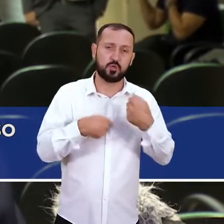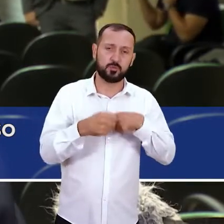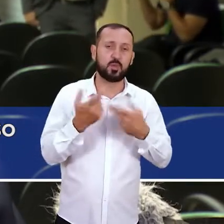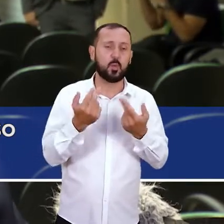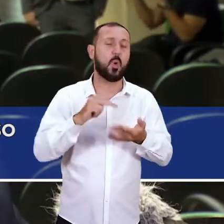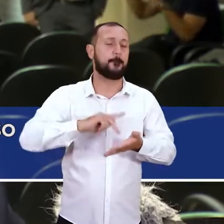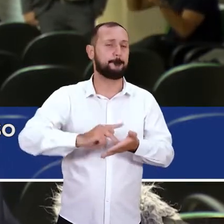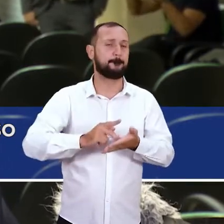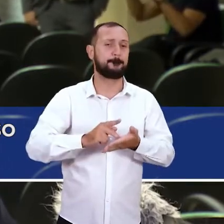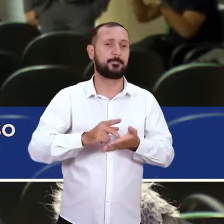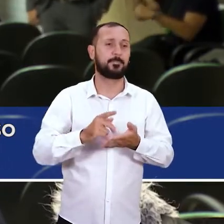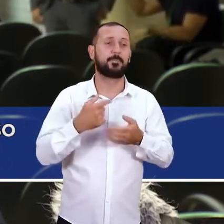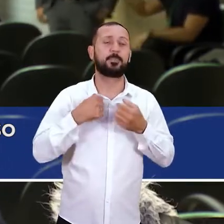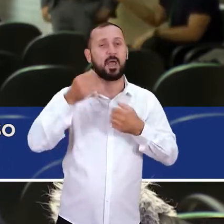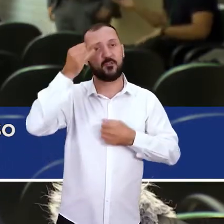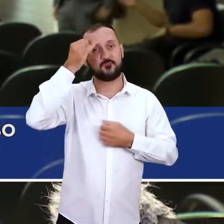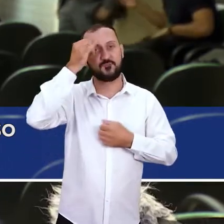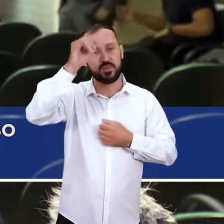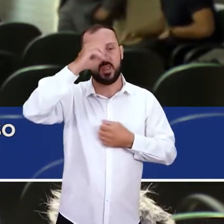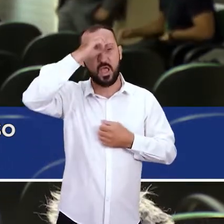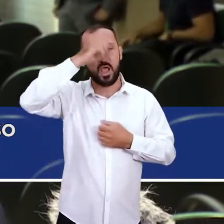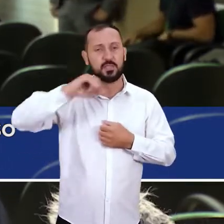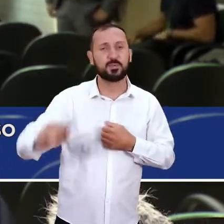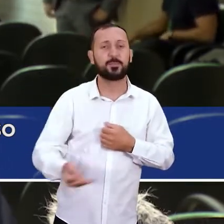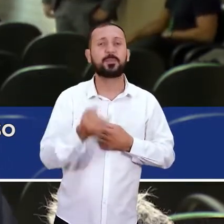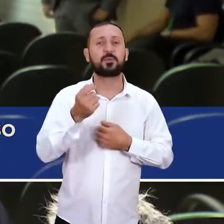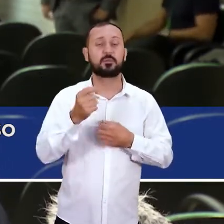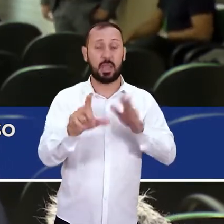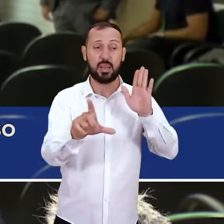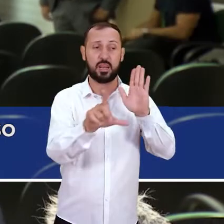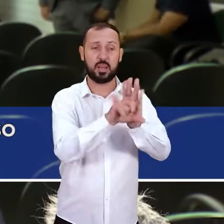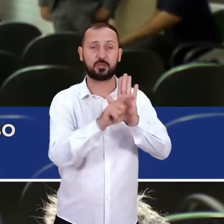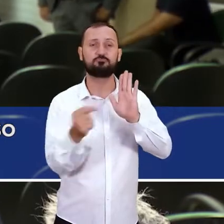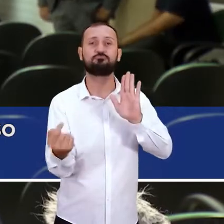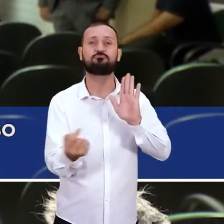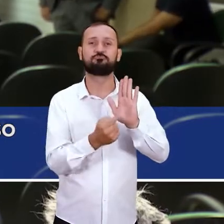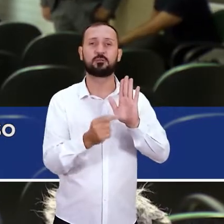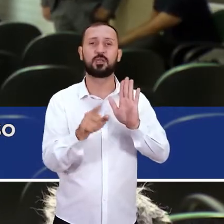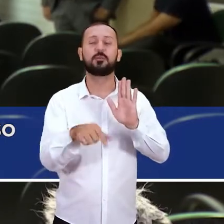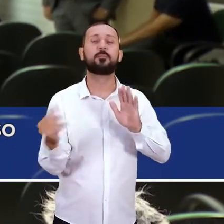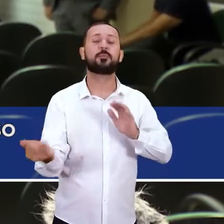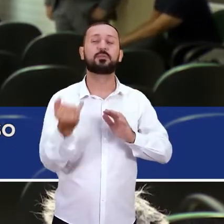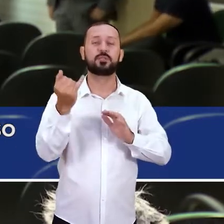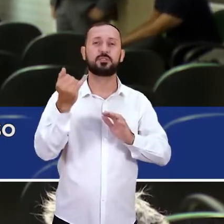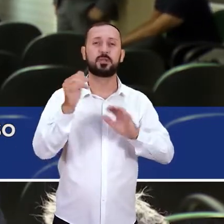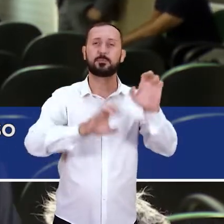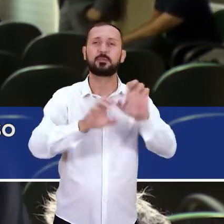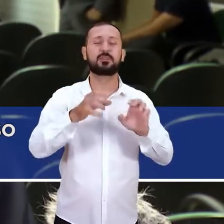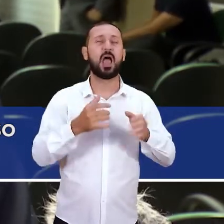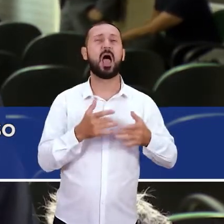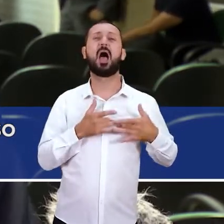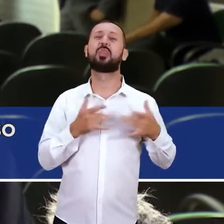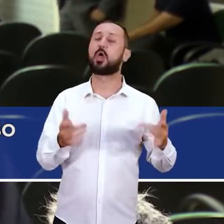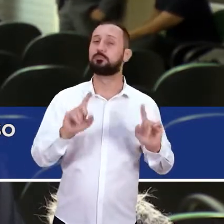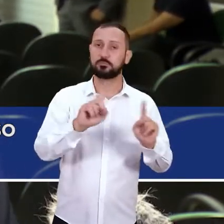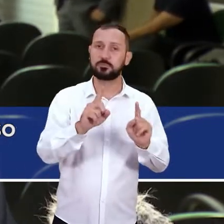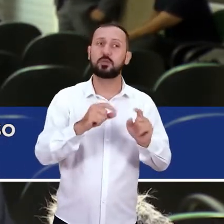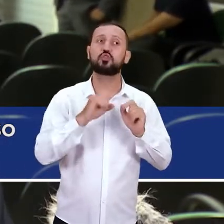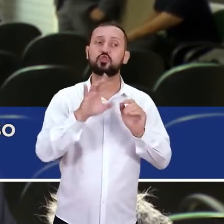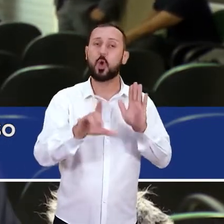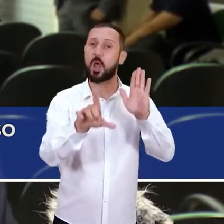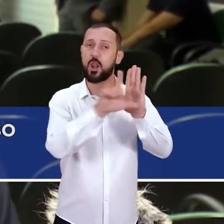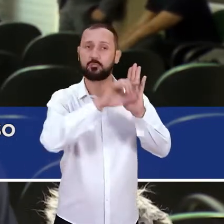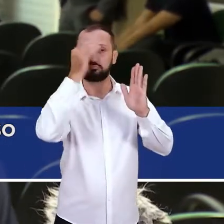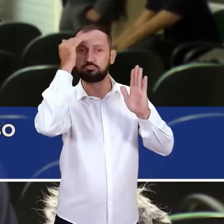os órgãos administrativos, como o PROCON, a combater esses abusos por força de lei. É importante que as empresas não estão fazendo